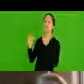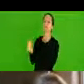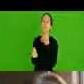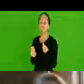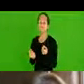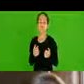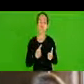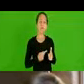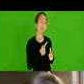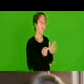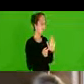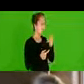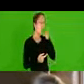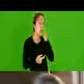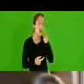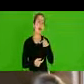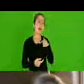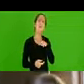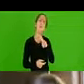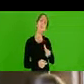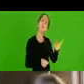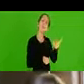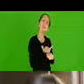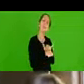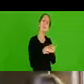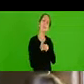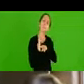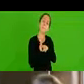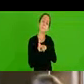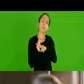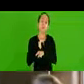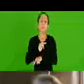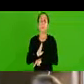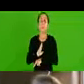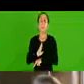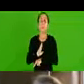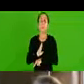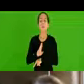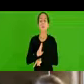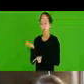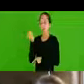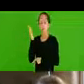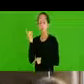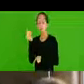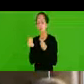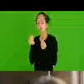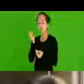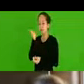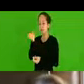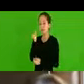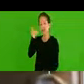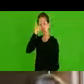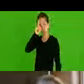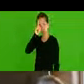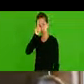usei como instrumento de pesquisa, filme, áudio, observação, diário de campo. Tem que estar lá,